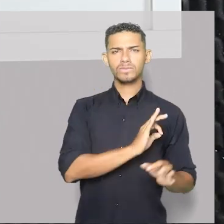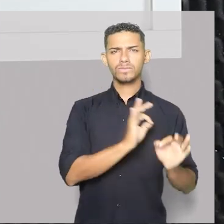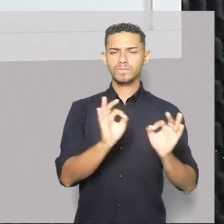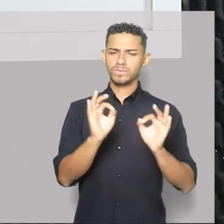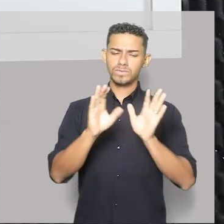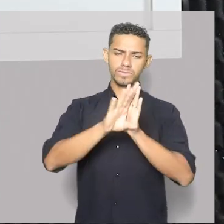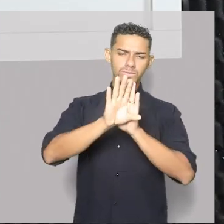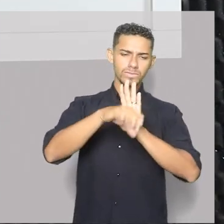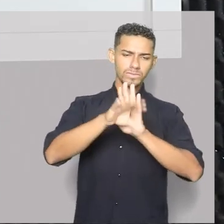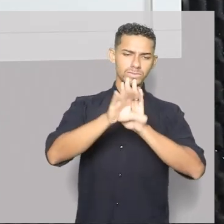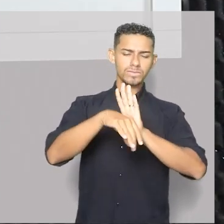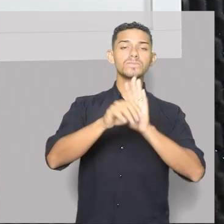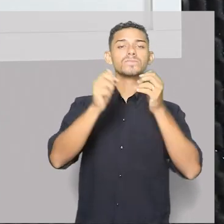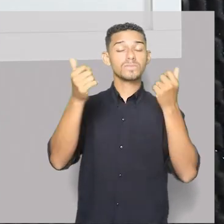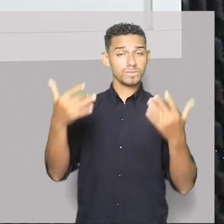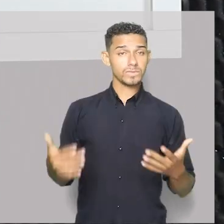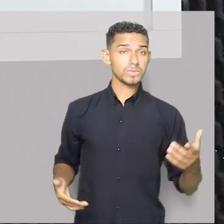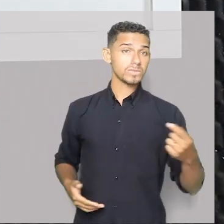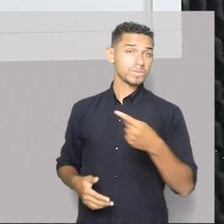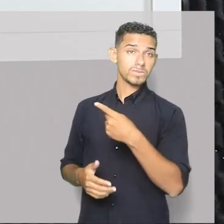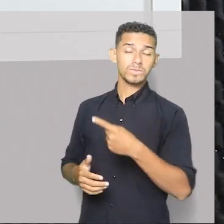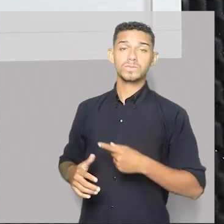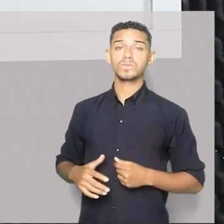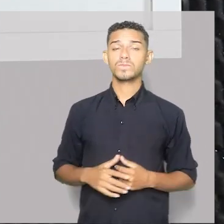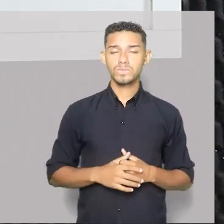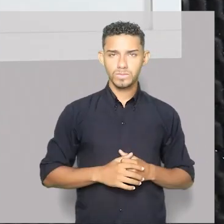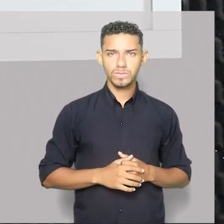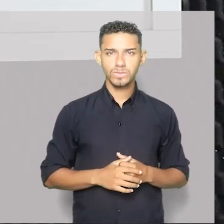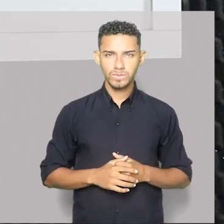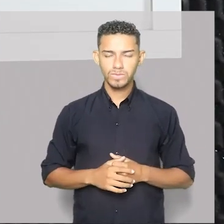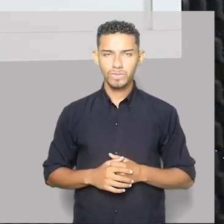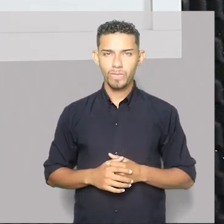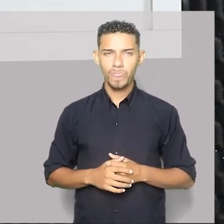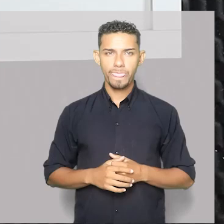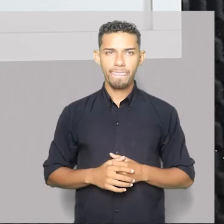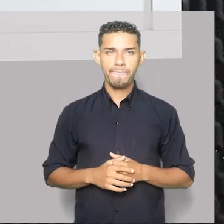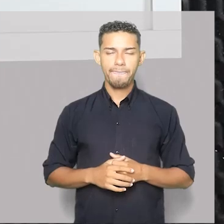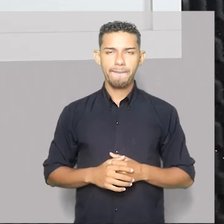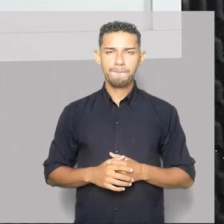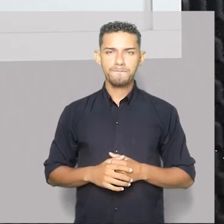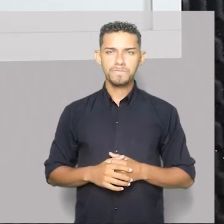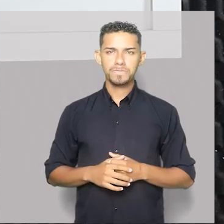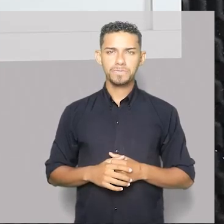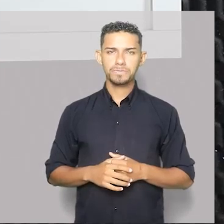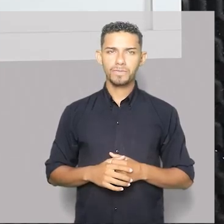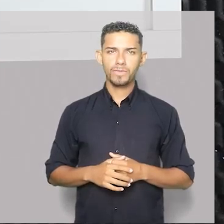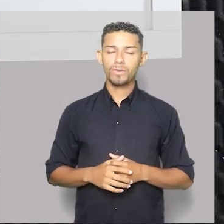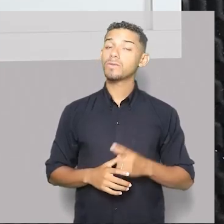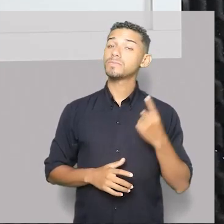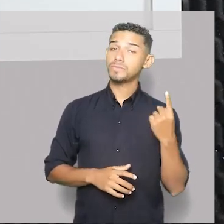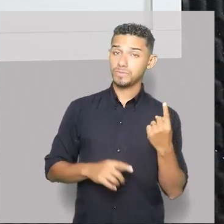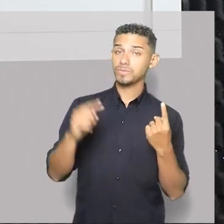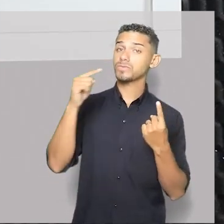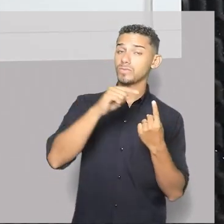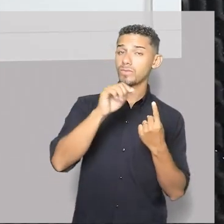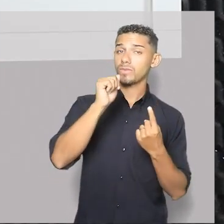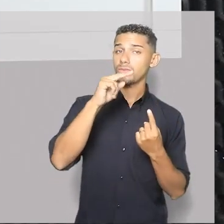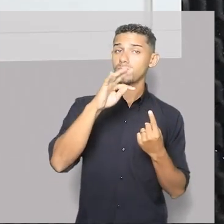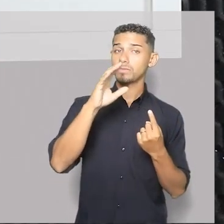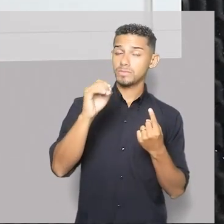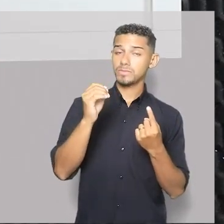grupo polifilético, certo? O nosso conceito é o seguinte: o ancestral comum